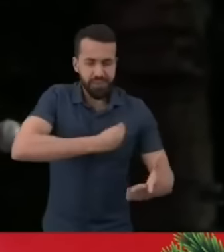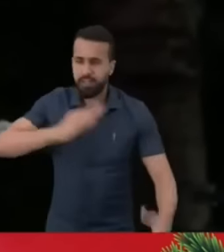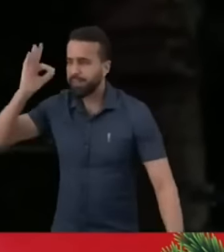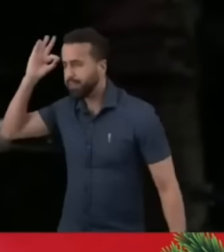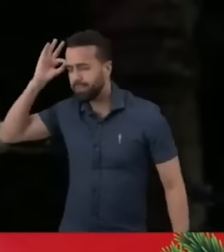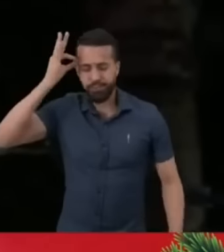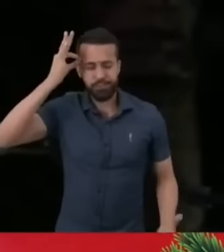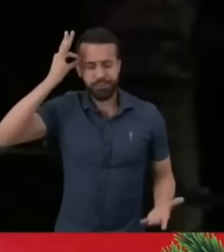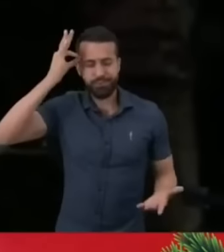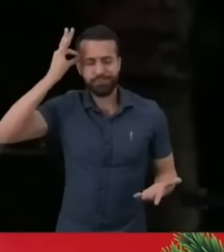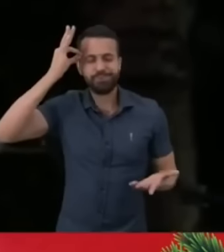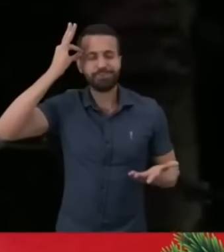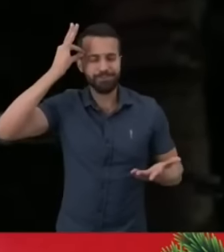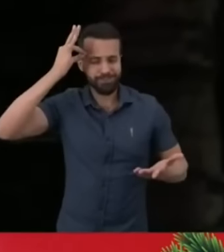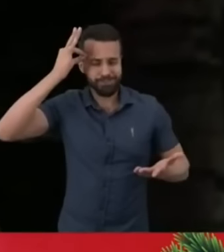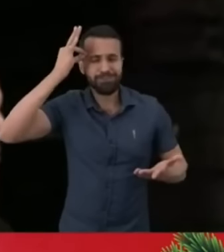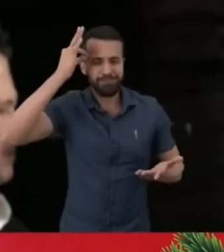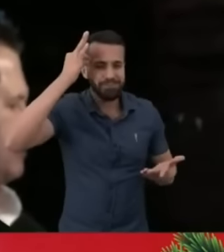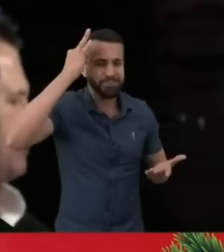um minuto